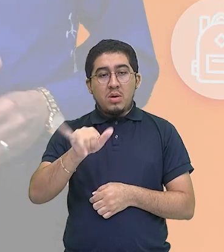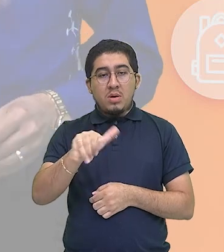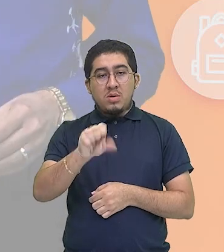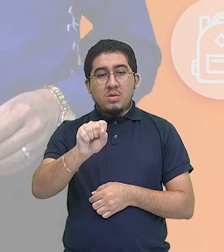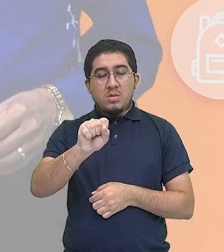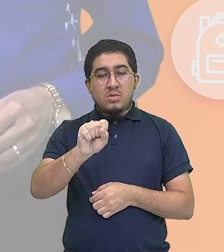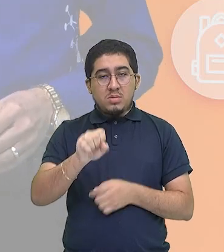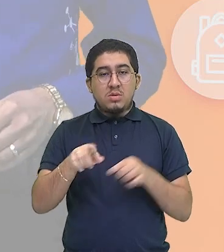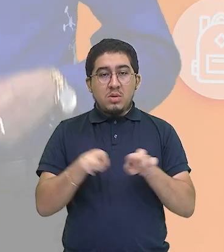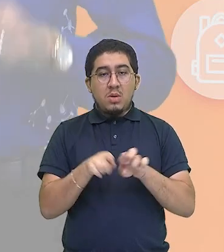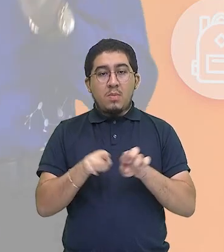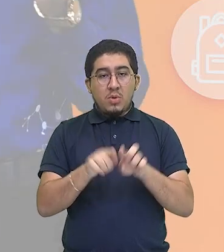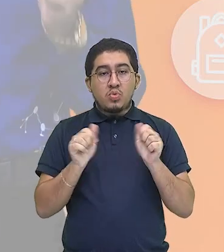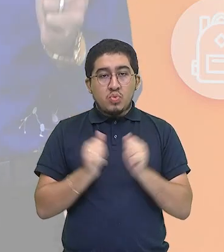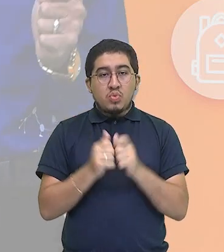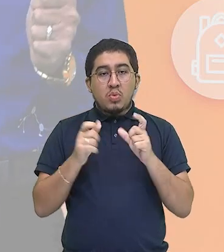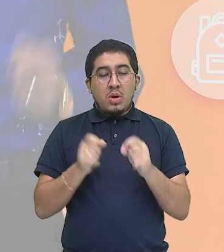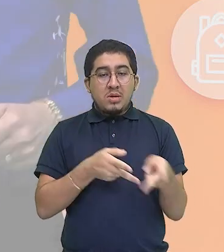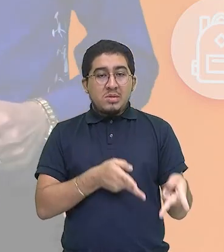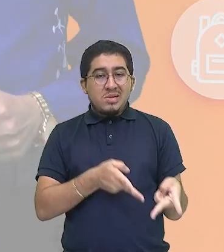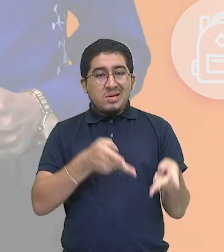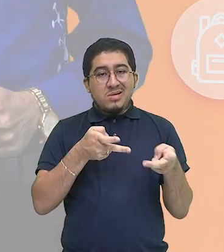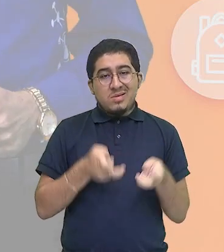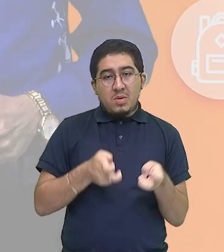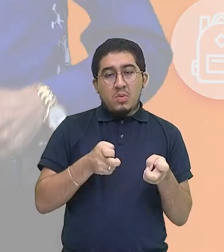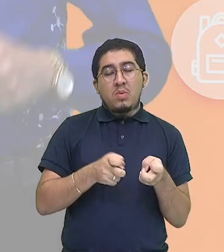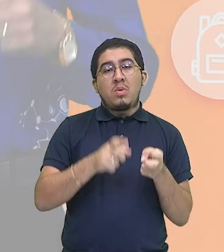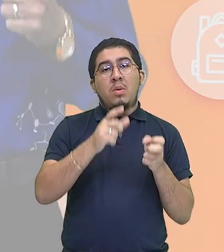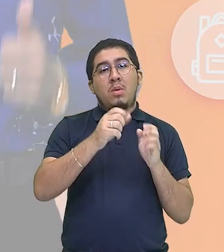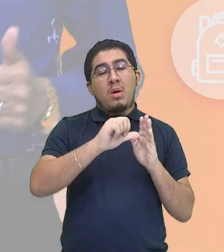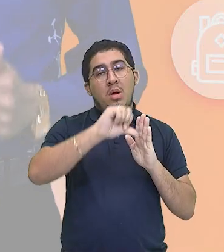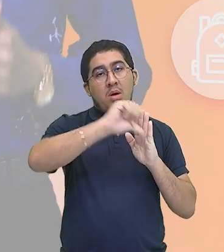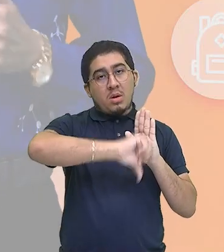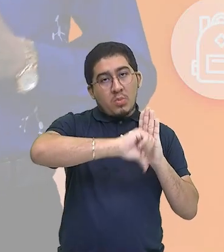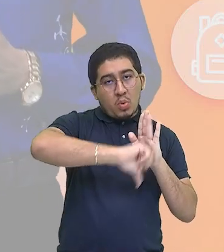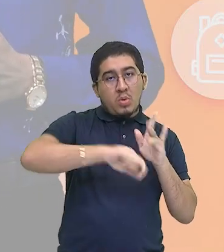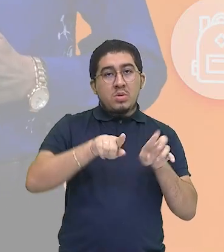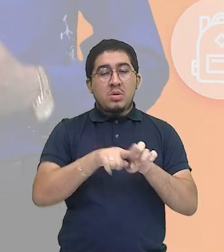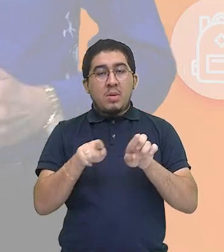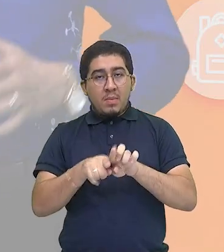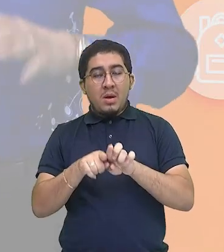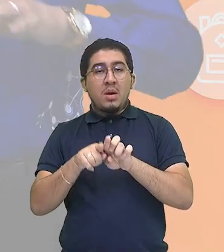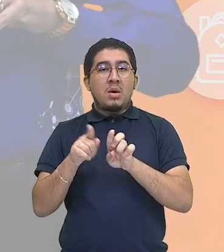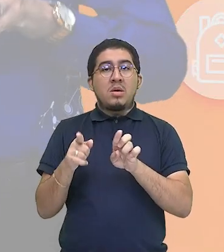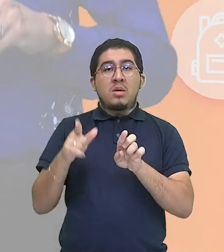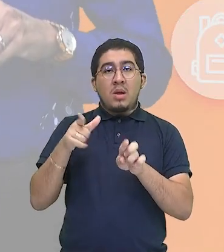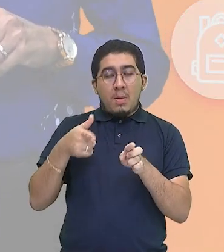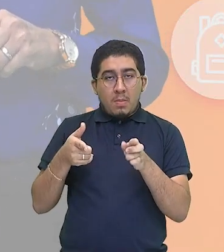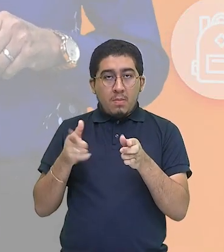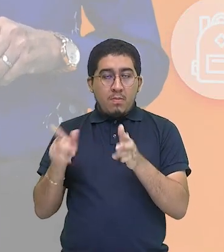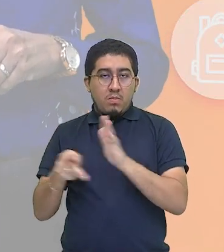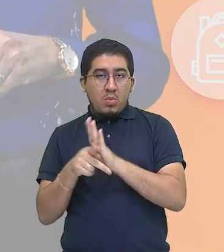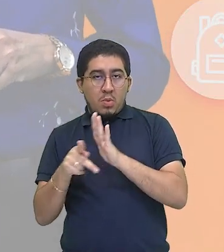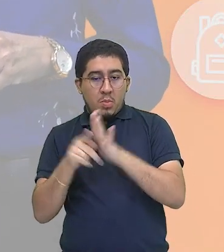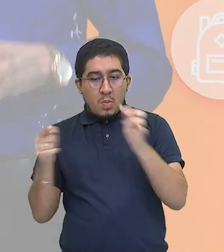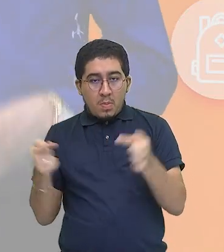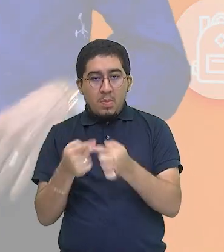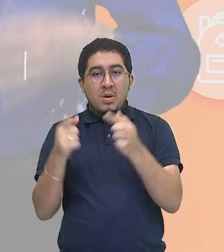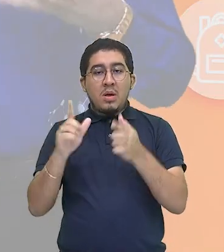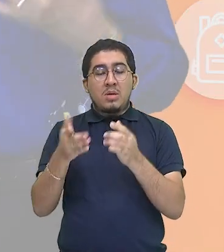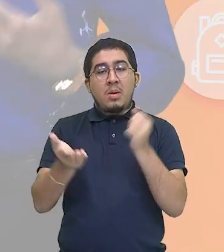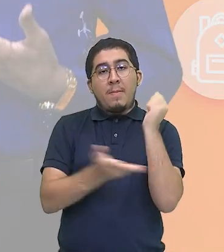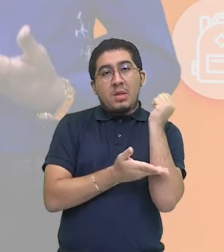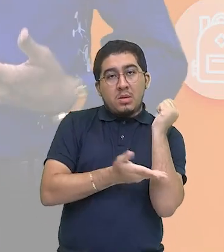também junta-se a isso a extração legal e ilegal de madeira e a devastação da